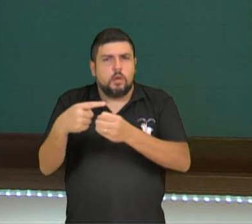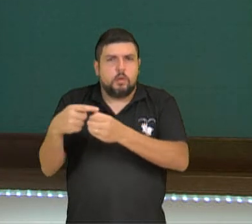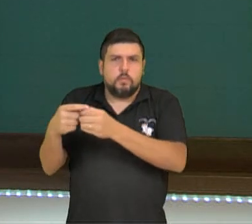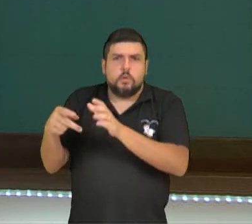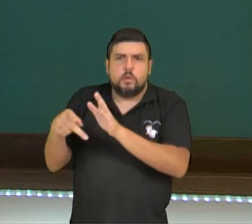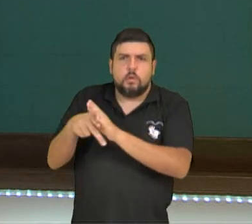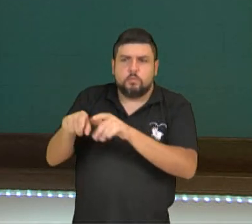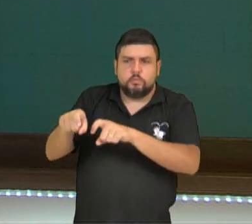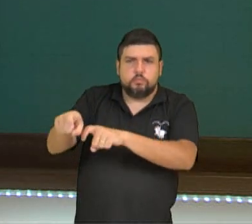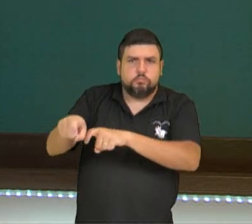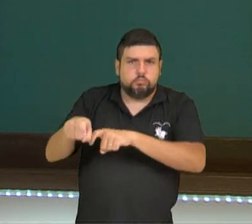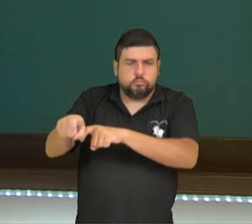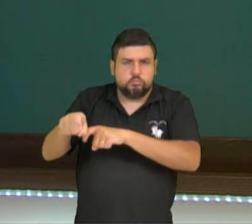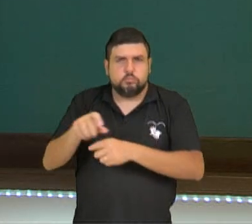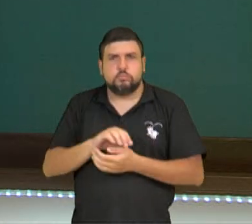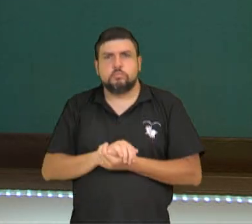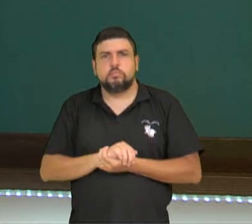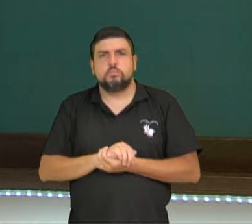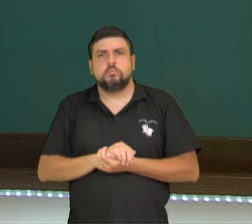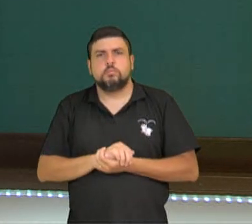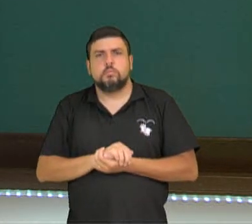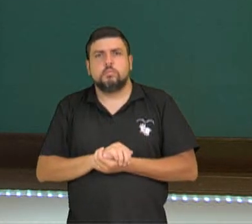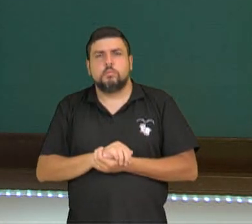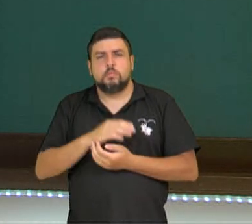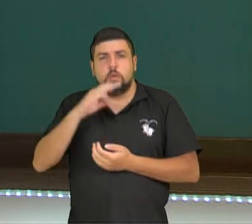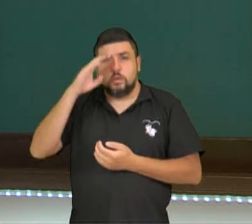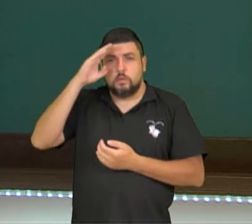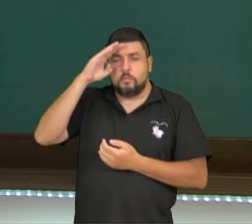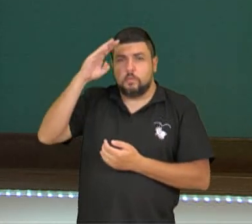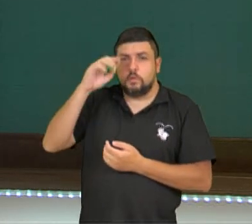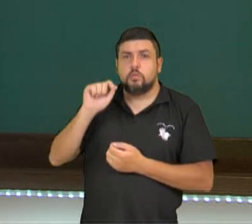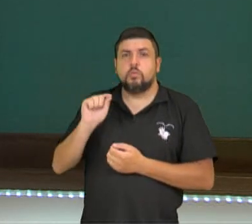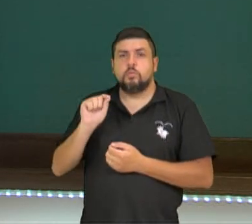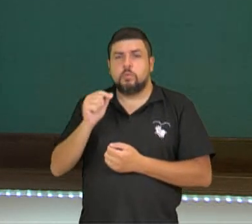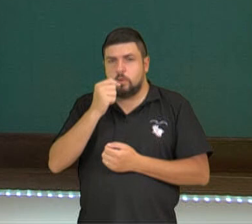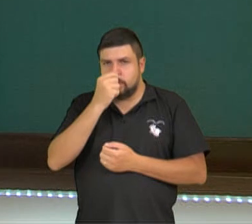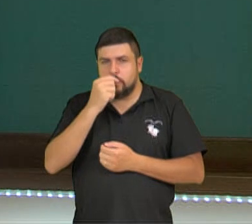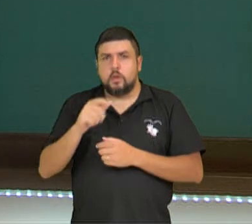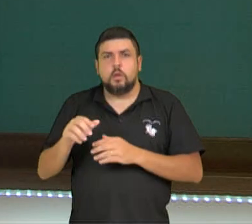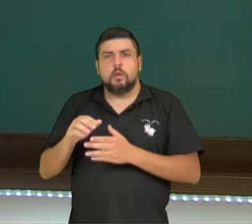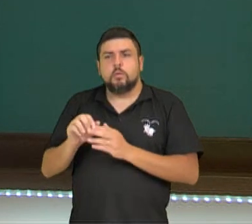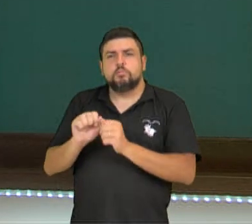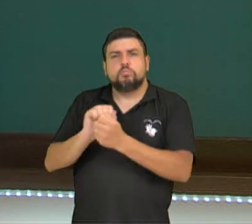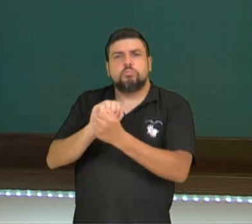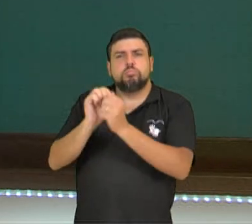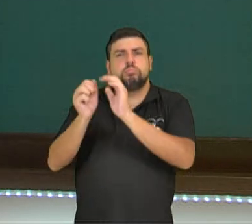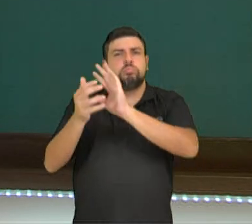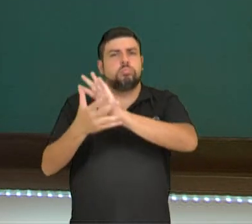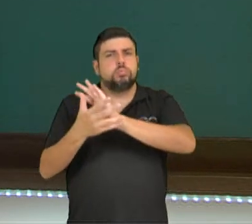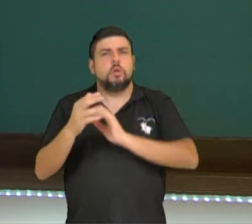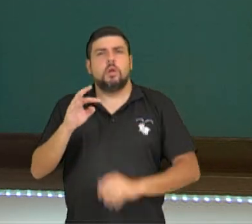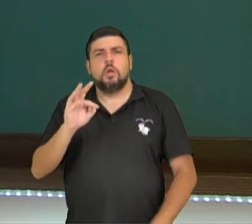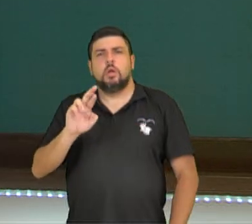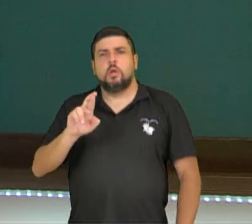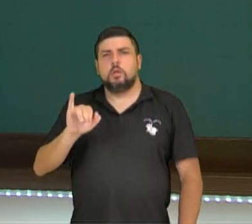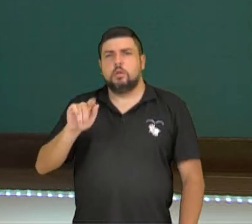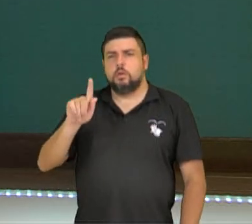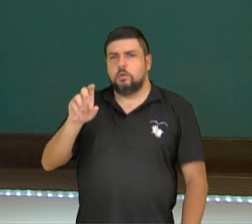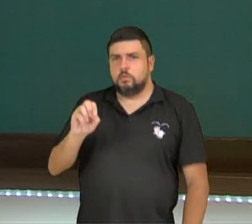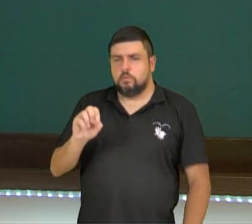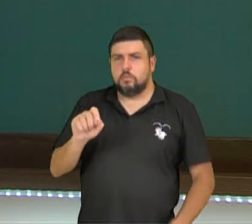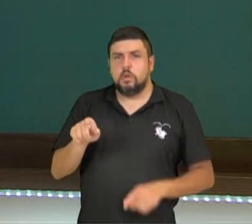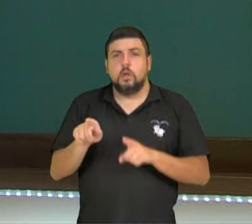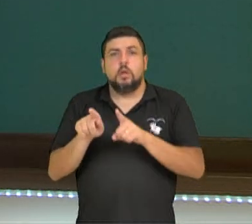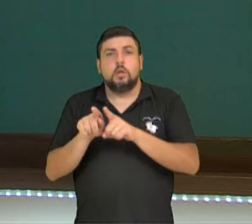do rio Iguaçu, certo? Destaca-se ali a cultura da soja e do trigo nessa atividade agropecuária e as indústrias